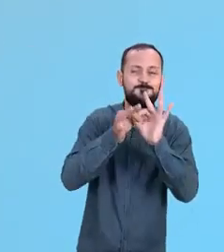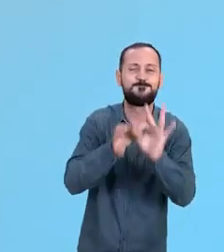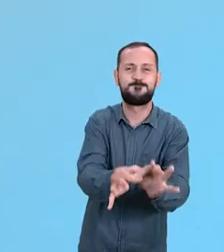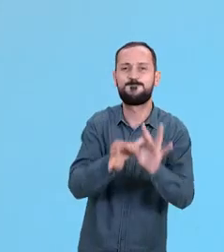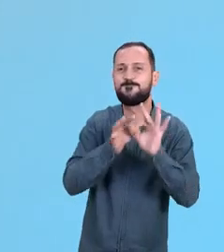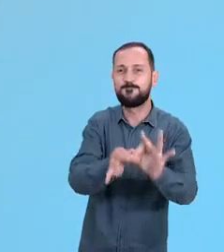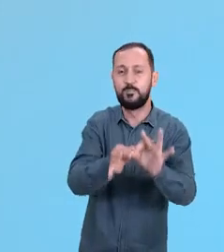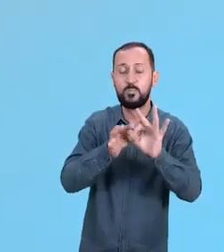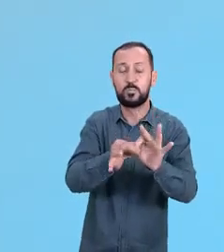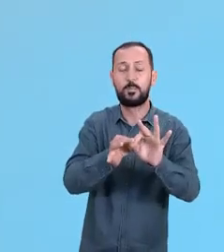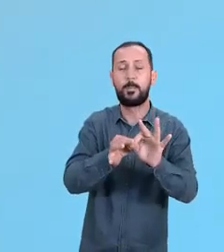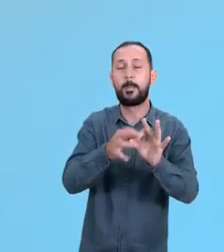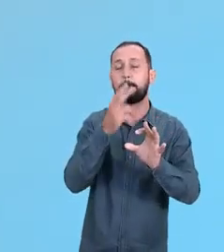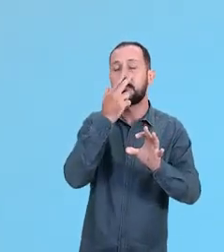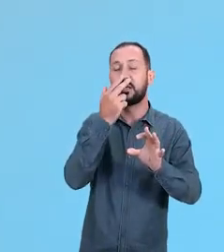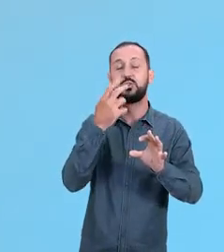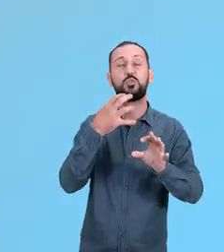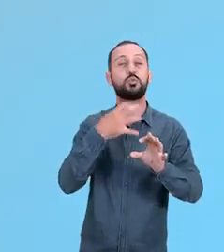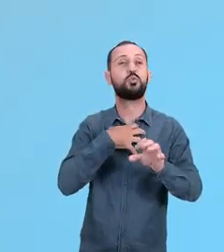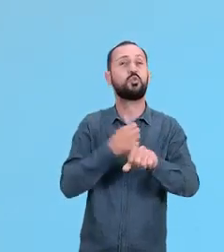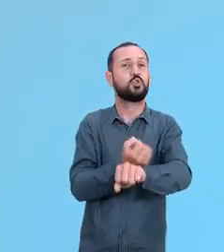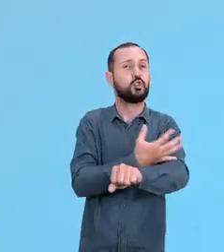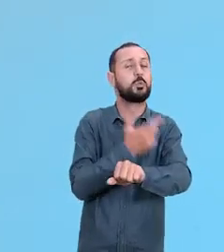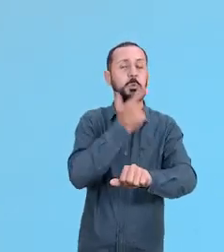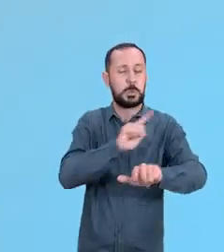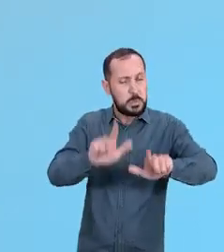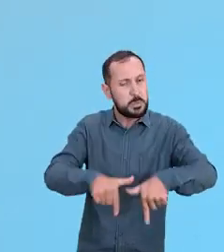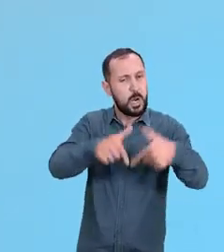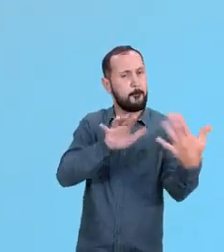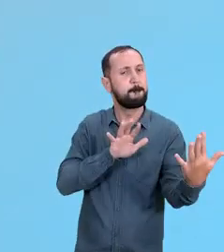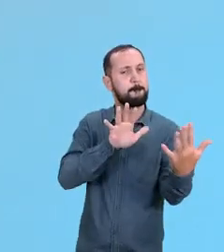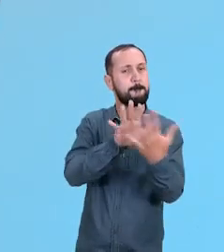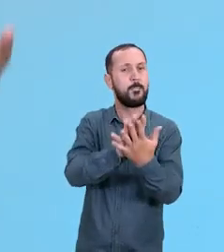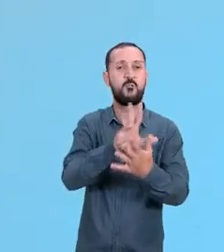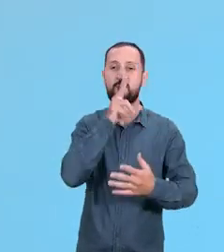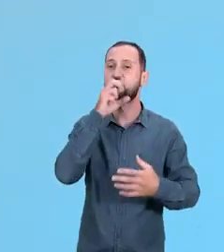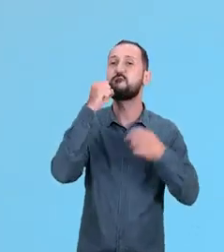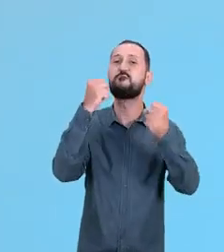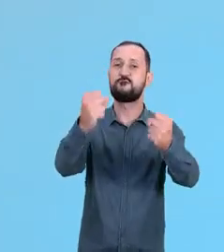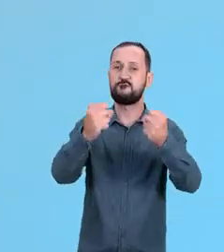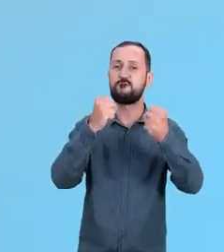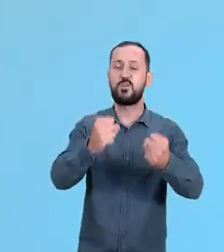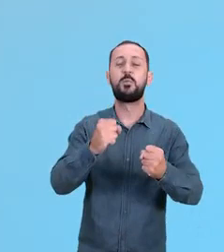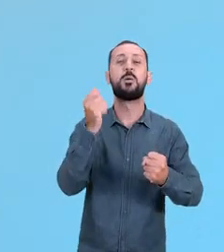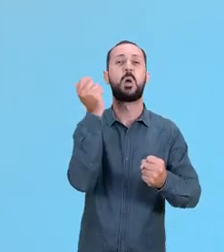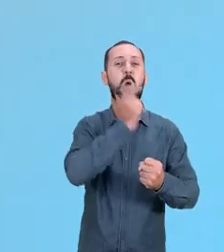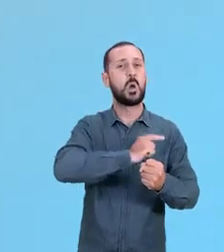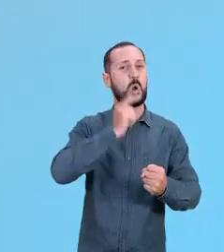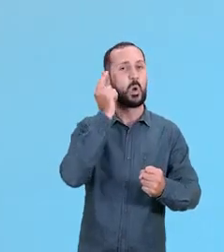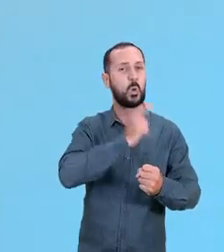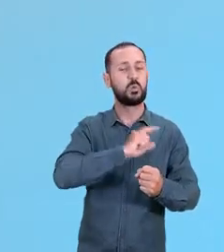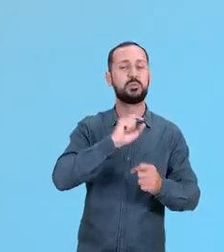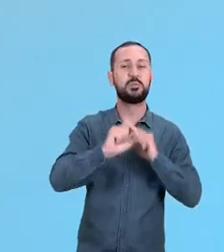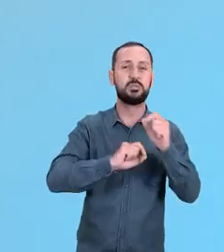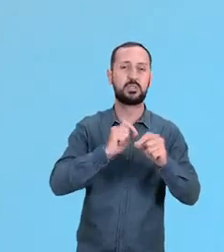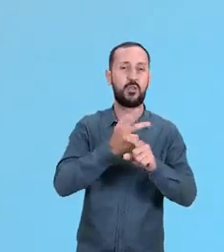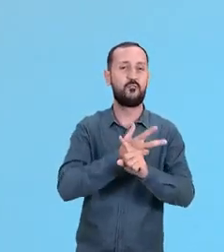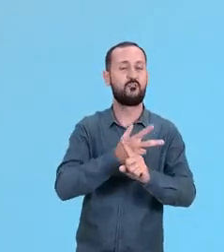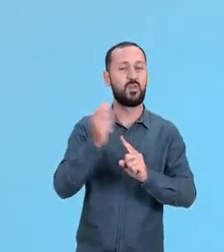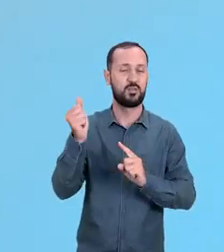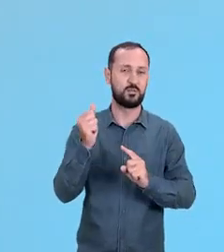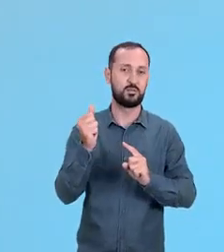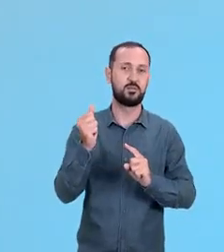um sentimento de enfrentamento muito maior para poder